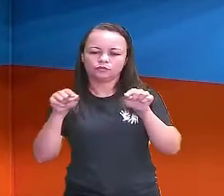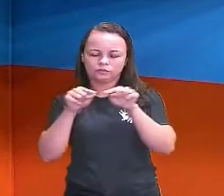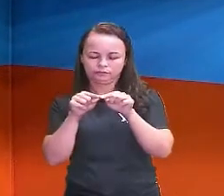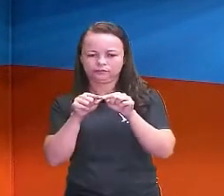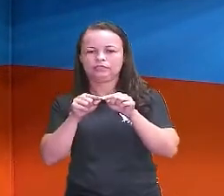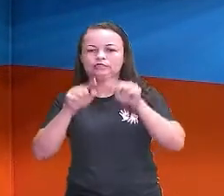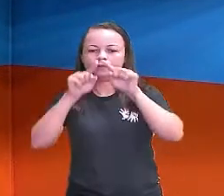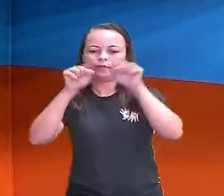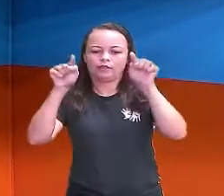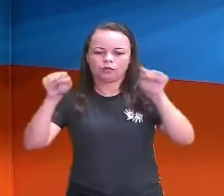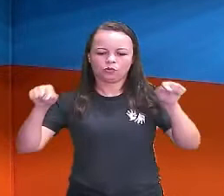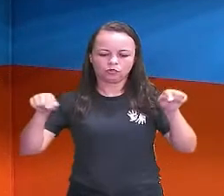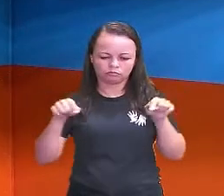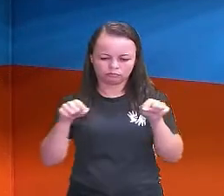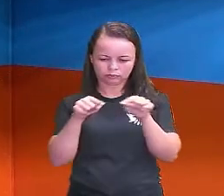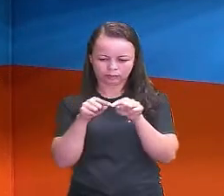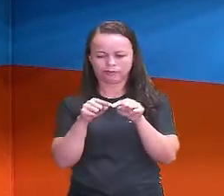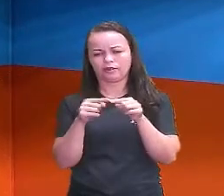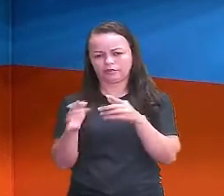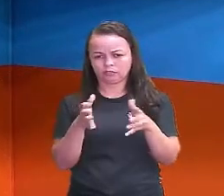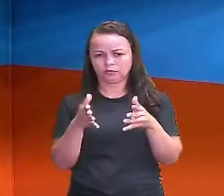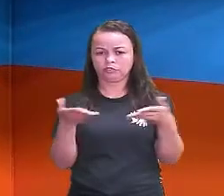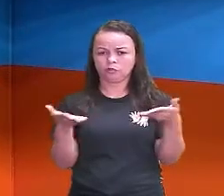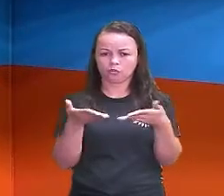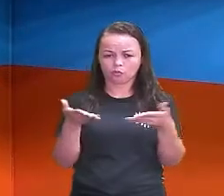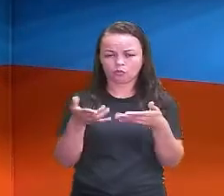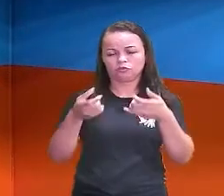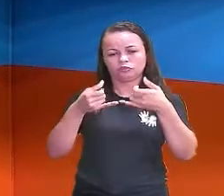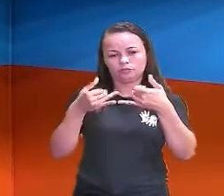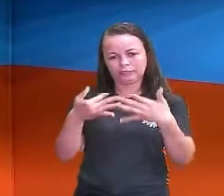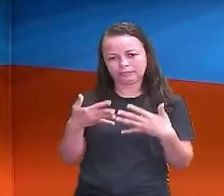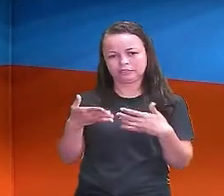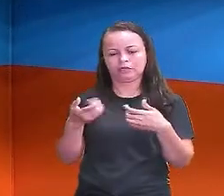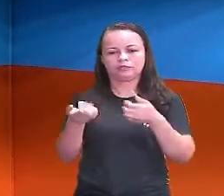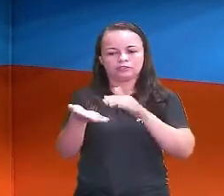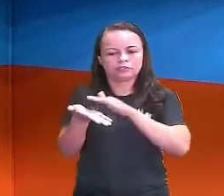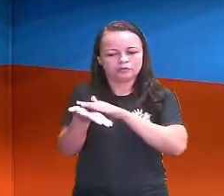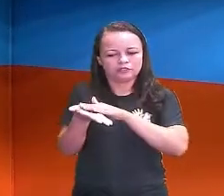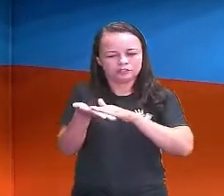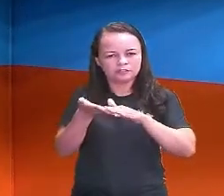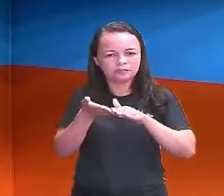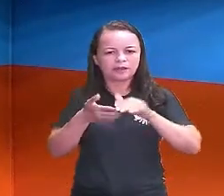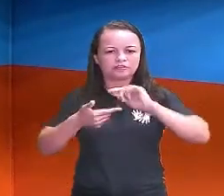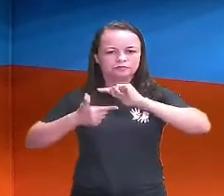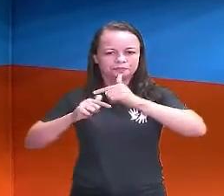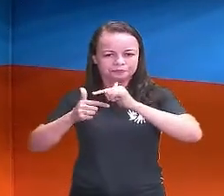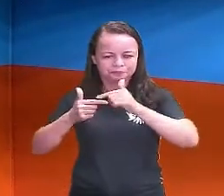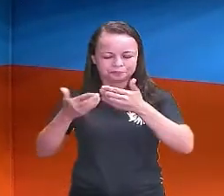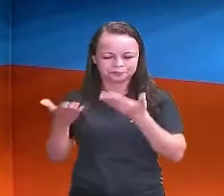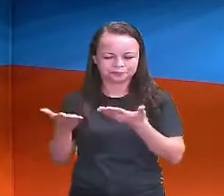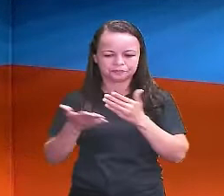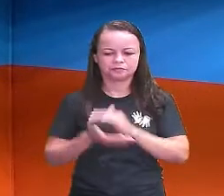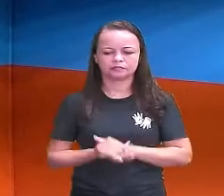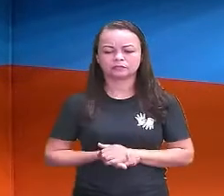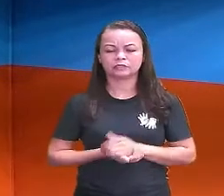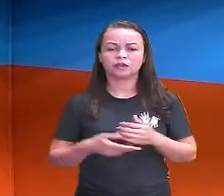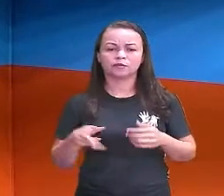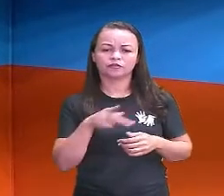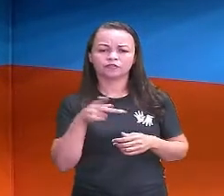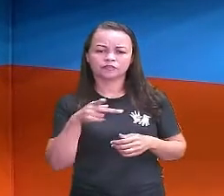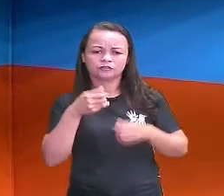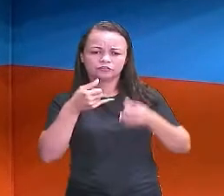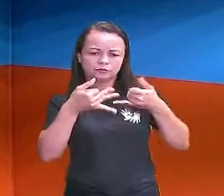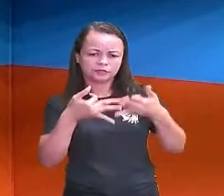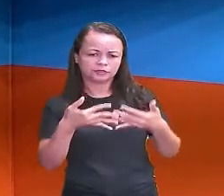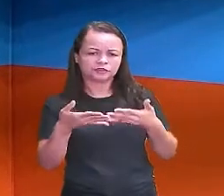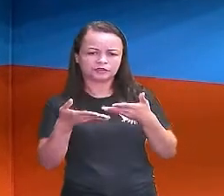tá certo? Professora, a senhora falou e não entendi. O que a gente vai estudar hoje? Primeiro a gente vai entender